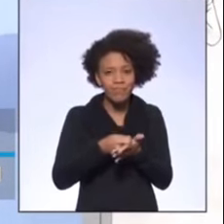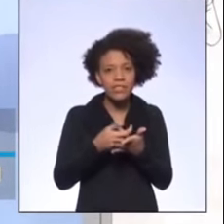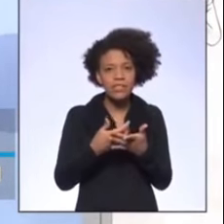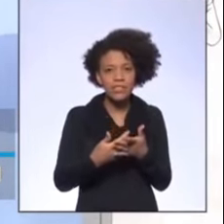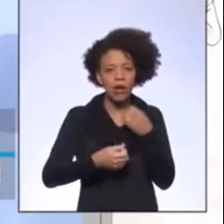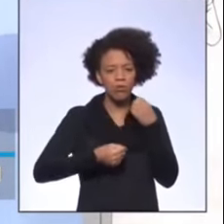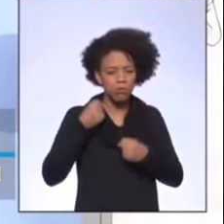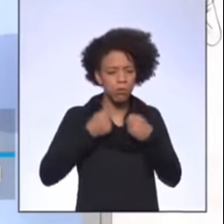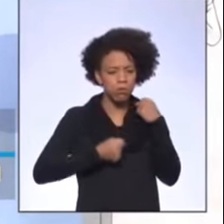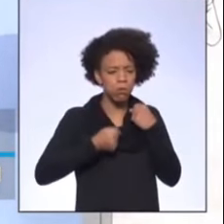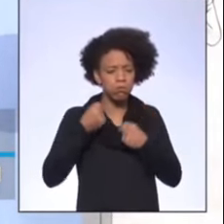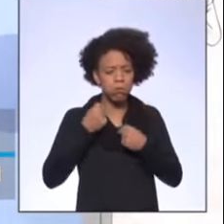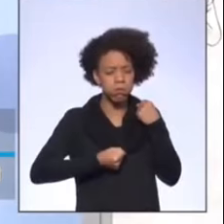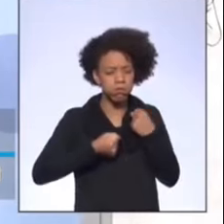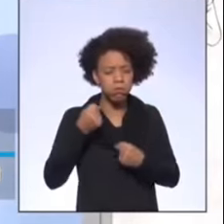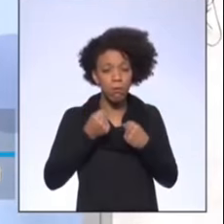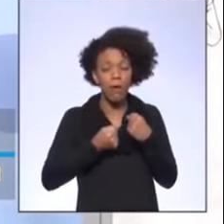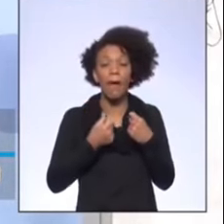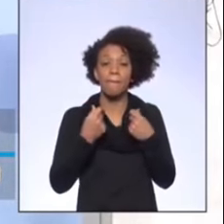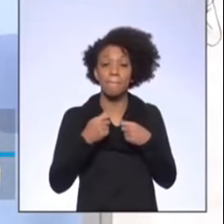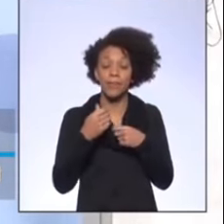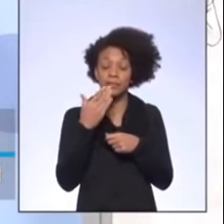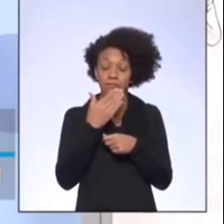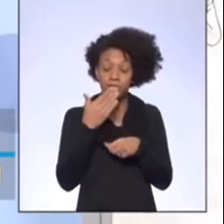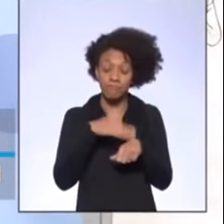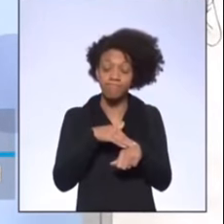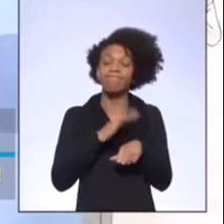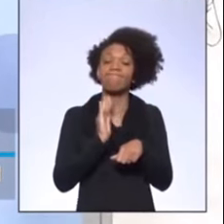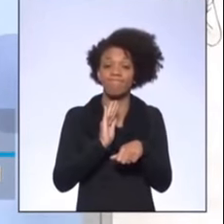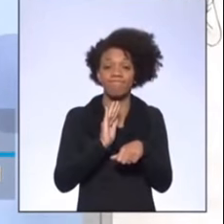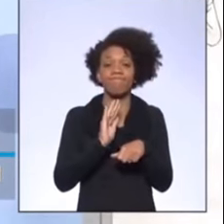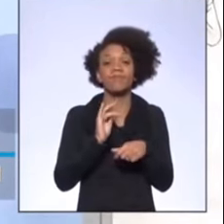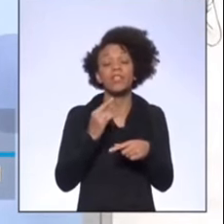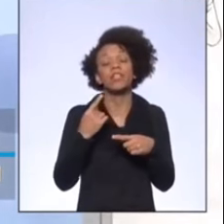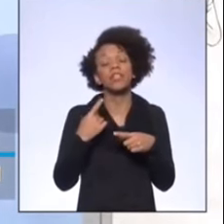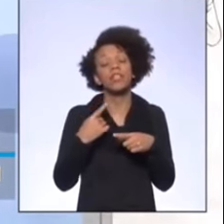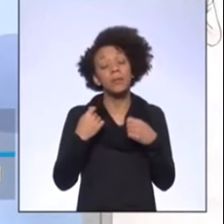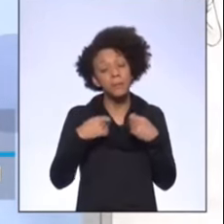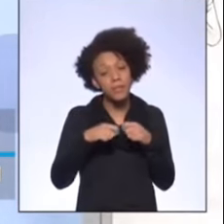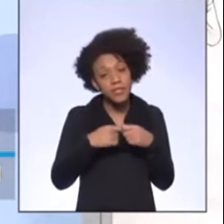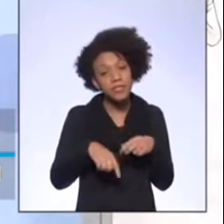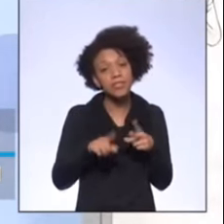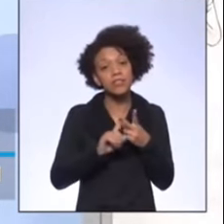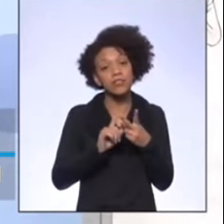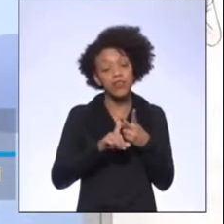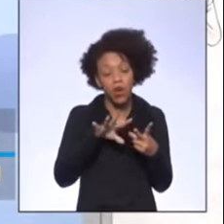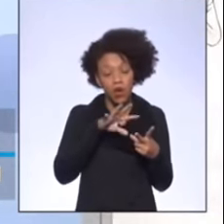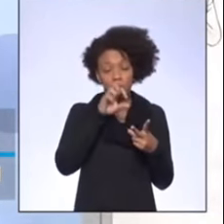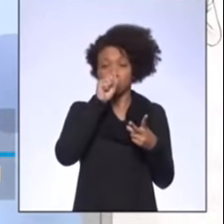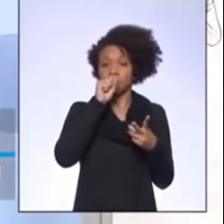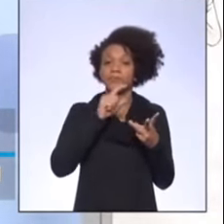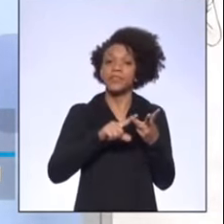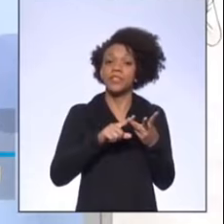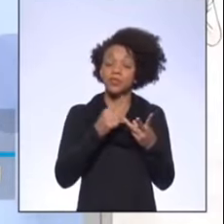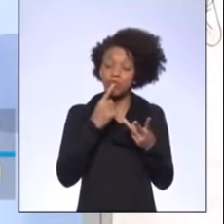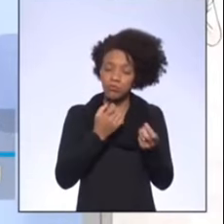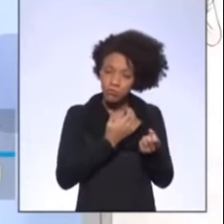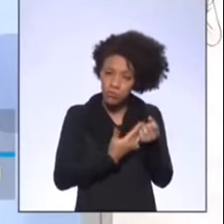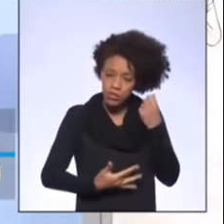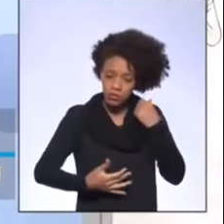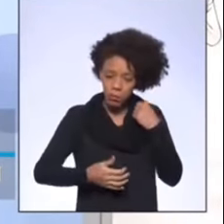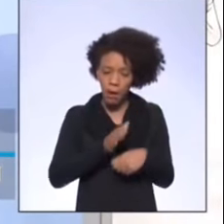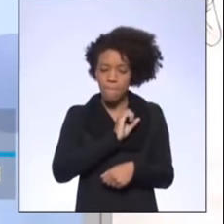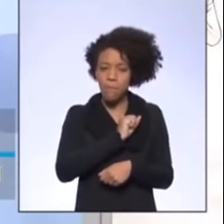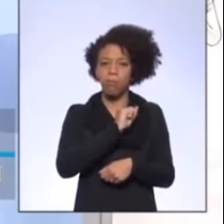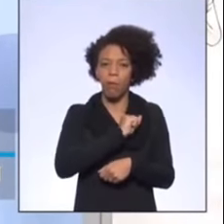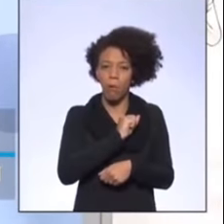energia. Então ela precisa queimar mais açúcar e ela precisa de mais oxigênio. E o sangue vai correr para levar mais oxigênio, para levar